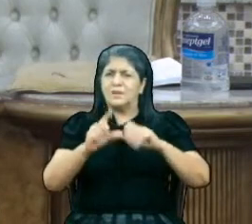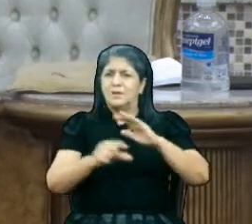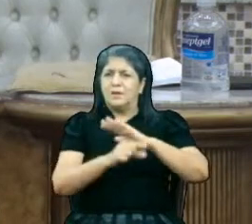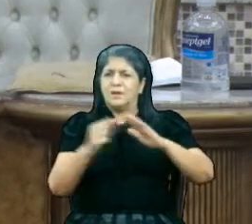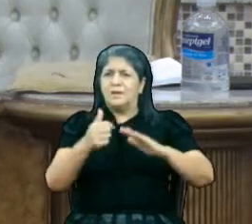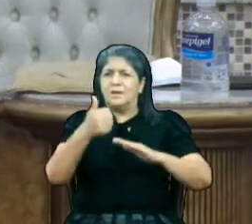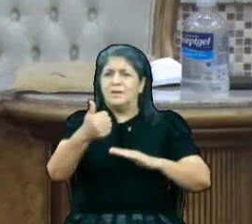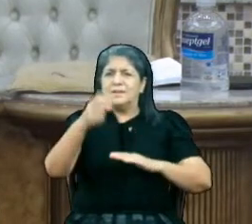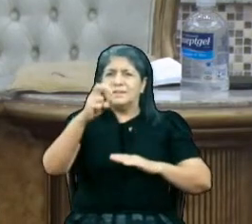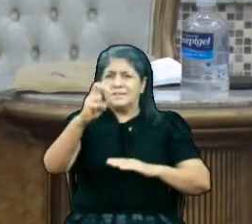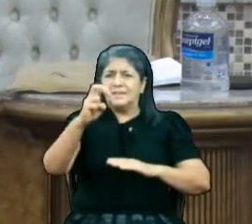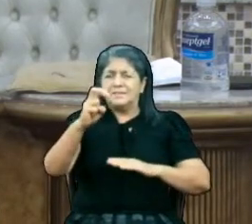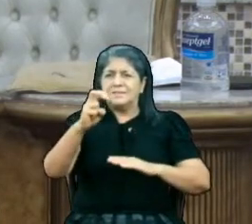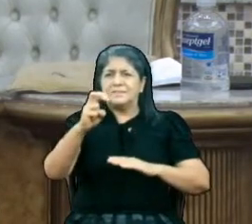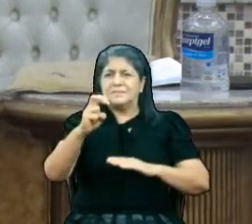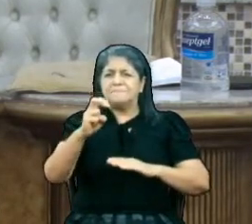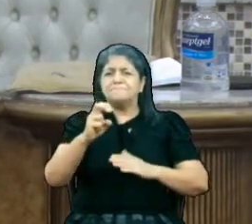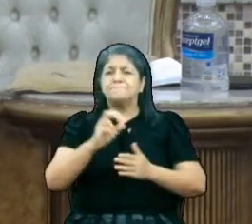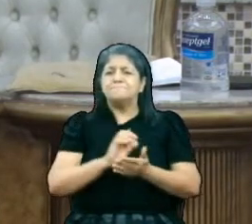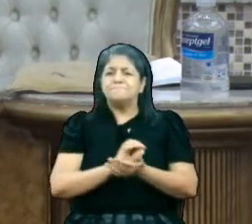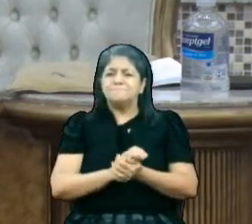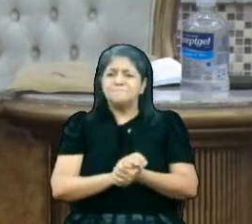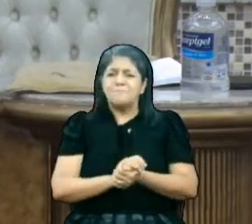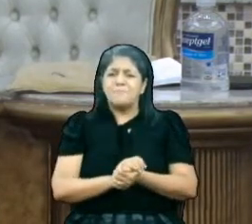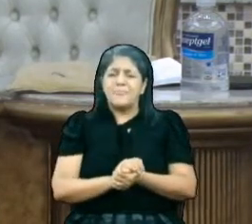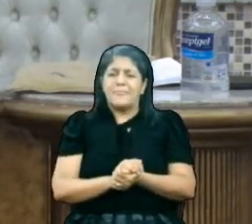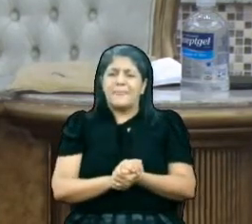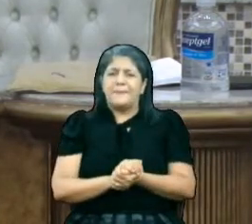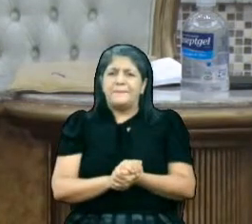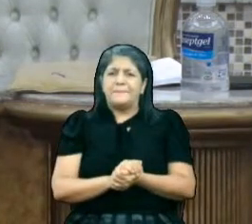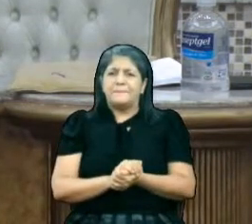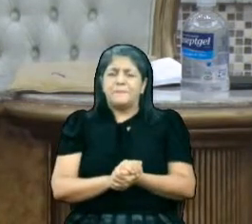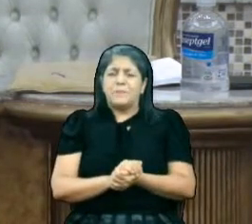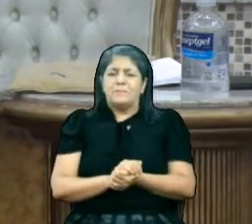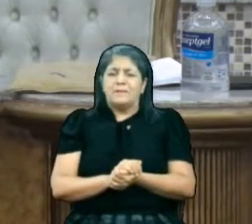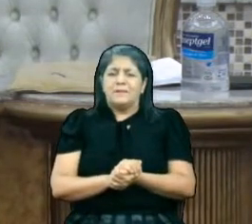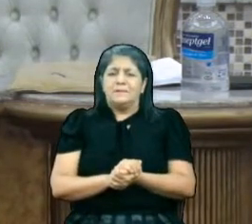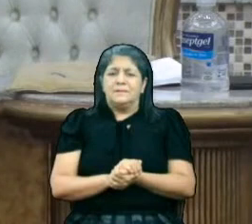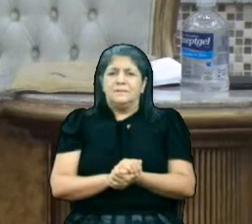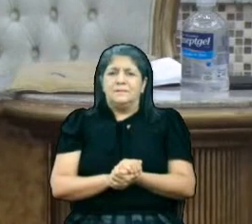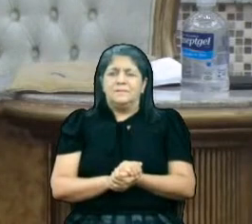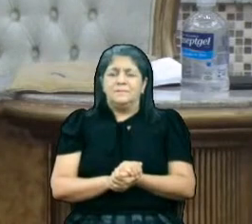15 Evangelho Segundo escreveu o Lucas Capítulo 15